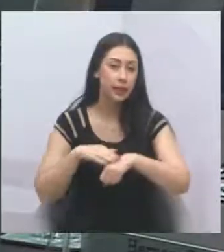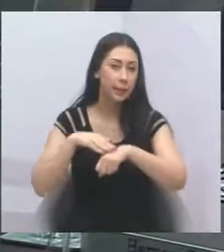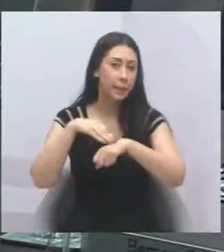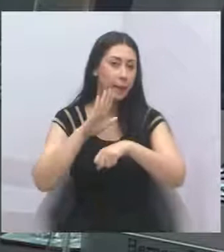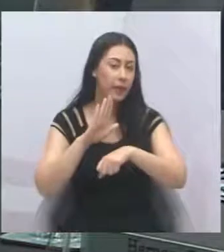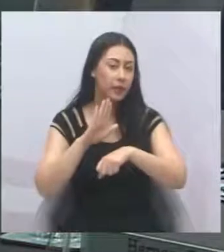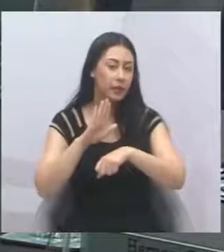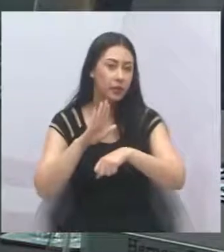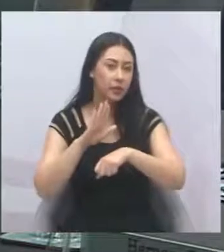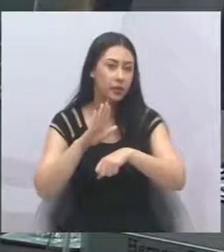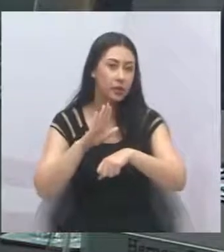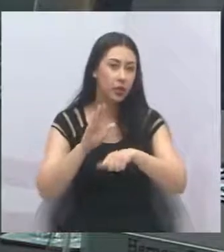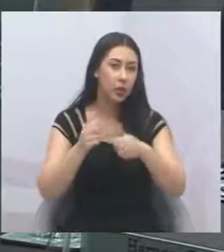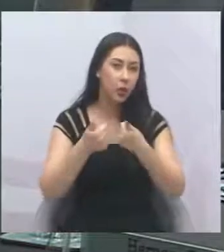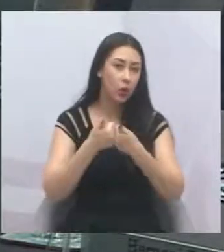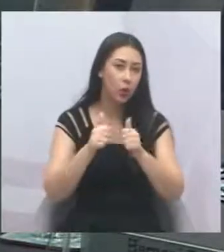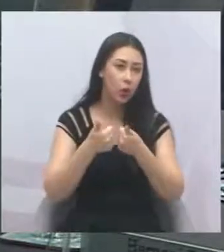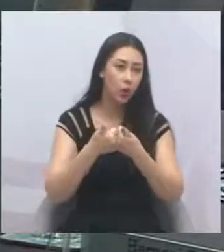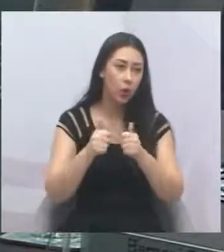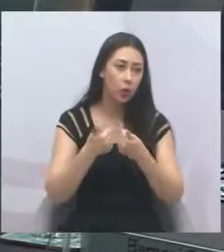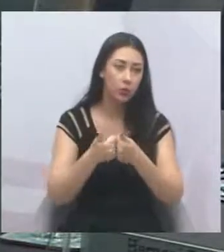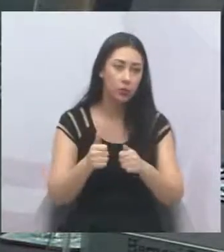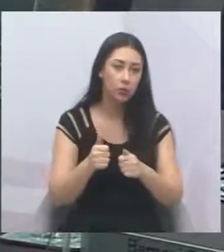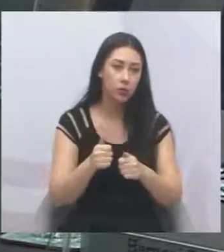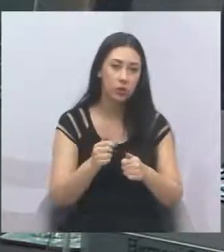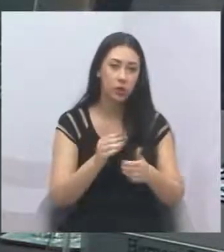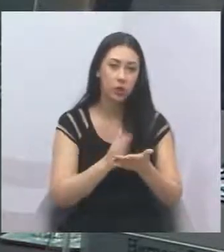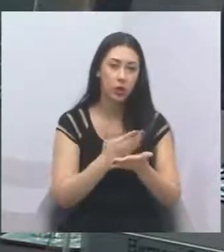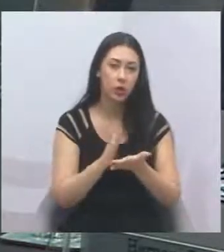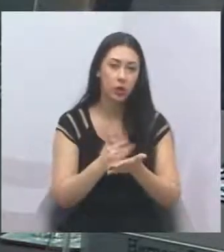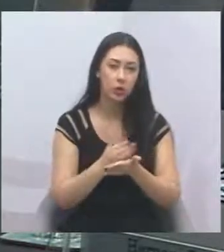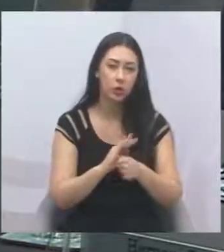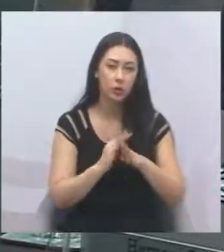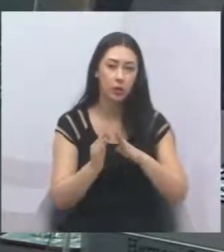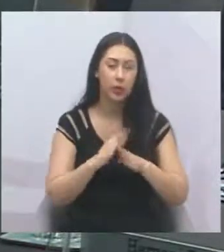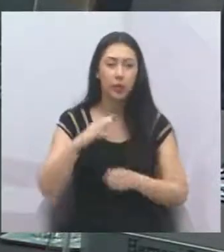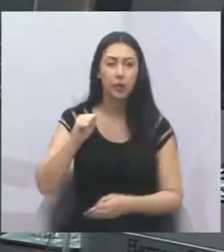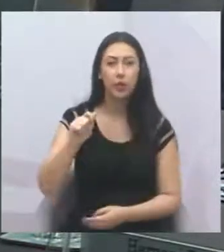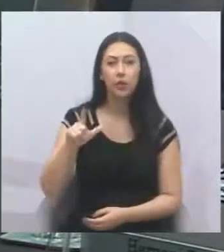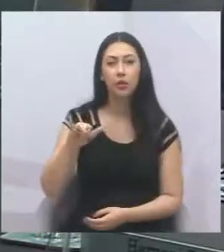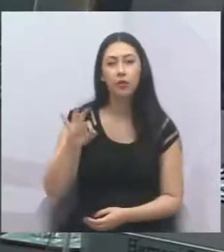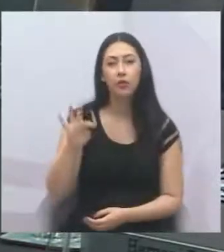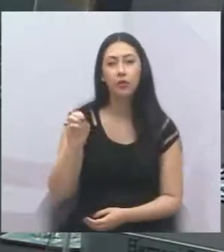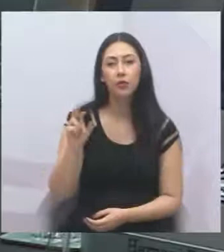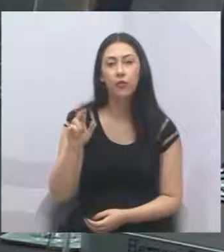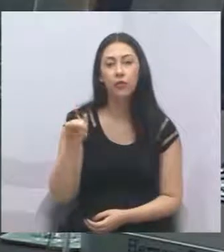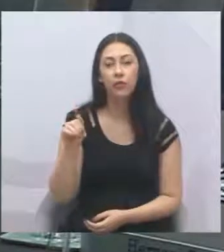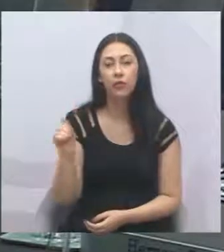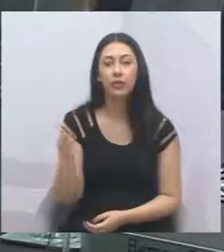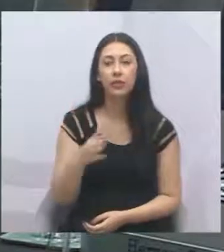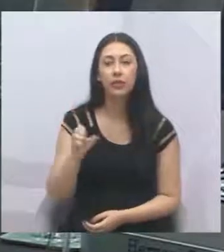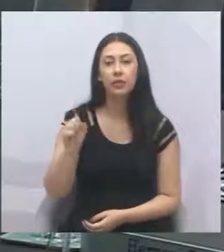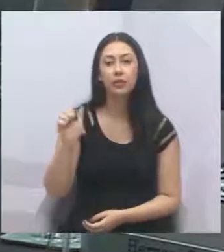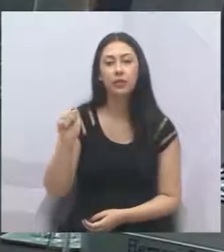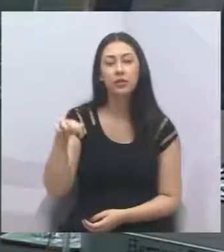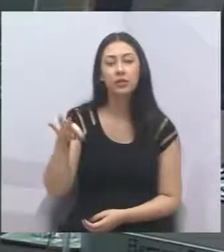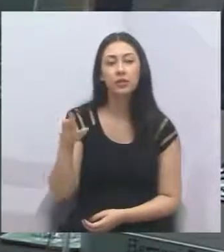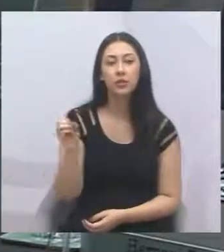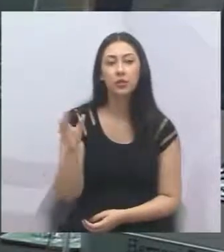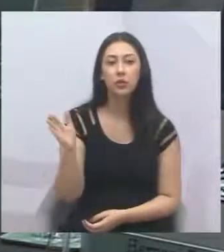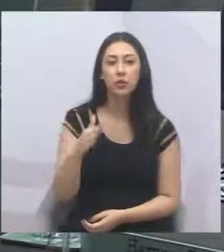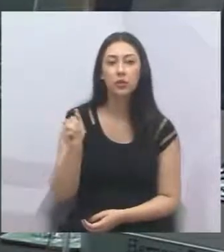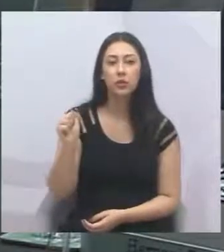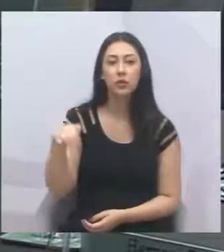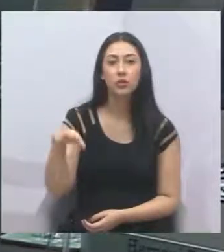acrescendo linhas nos seguintes bairros: Califórnia, Parque Santo Antônio, Jardim Emília, Imperial e